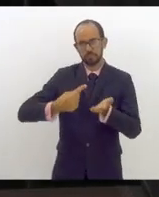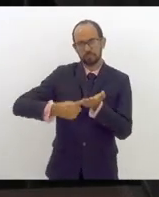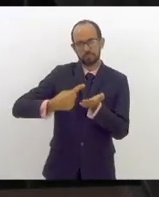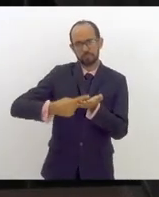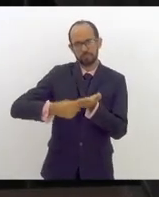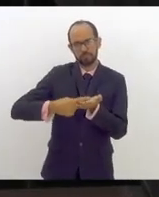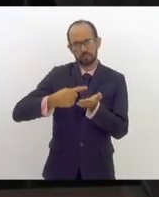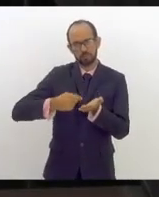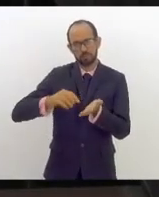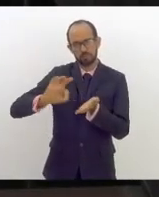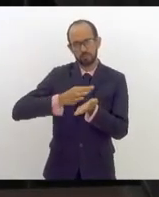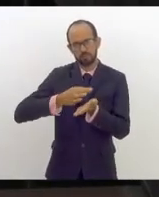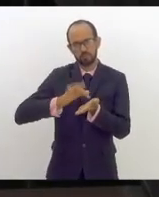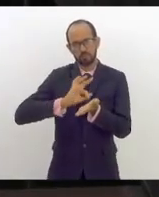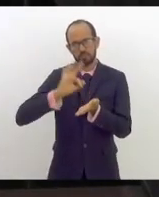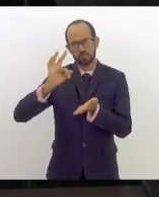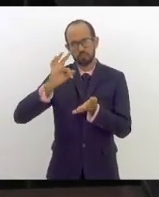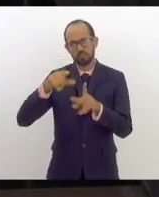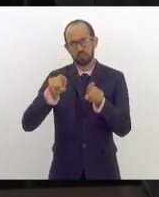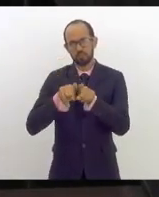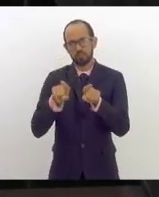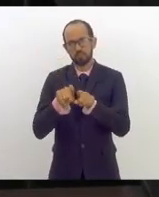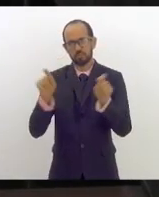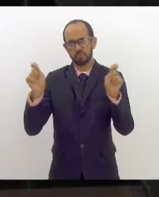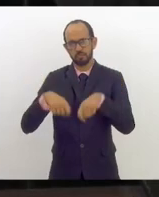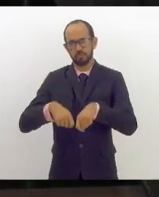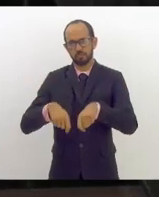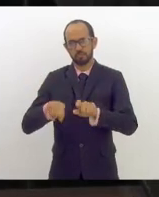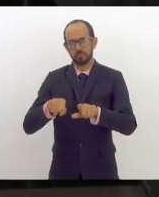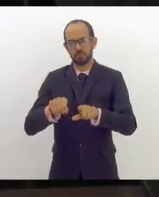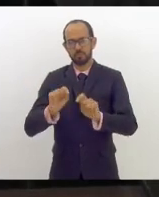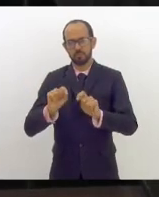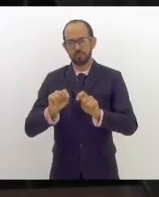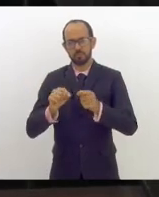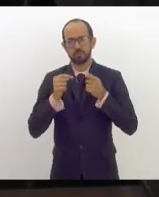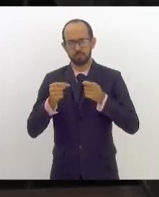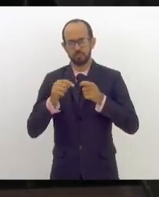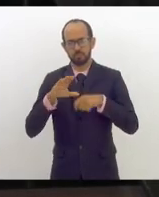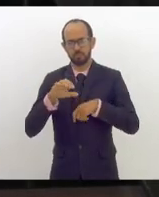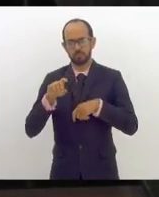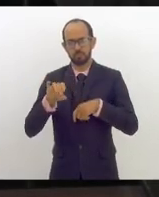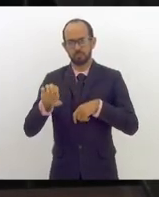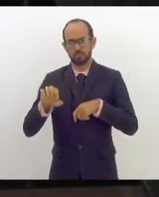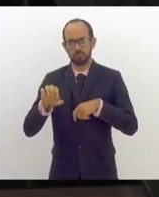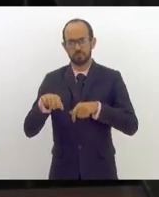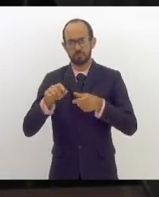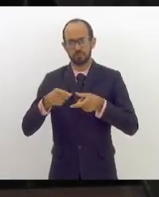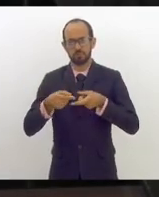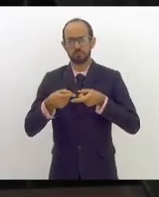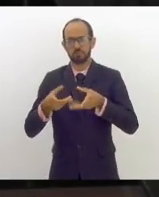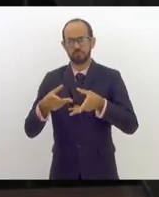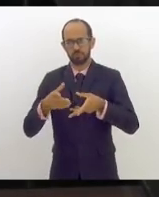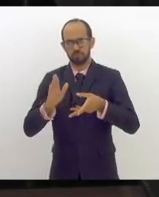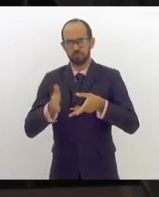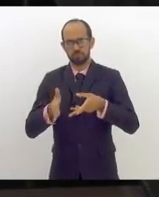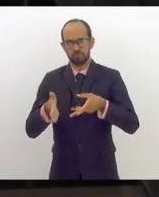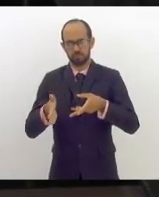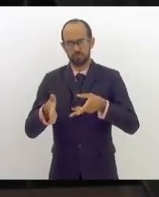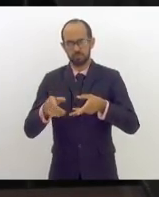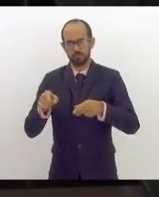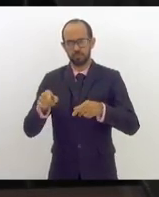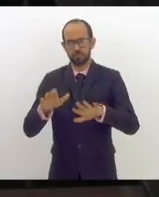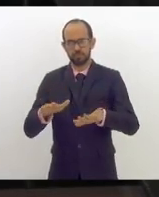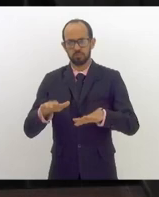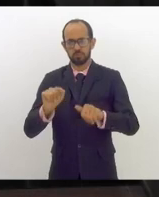futuros a possibilidade da Cedae né que foi vendido embora ser fosse já naquela ocasião uma